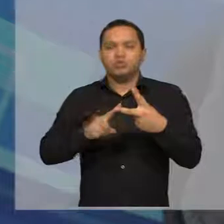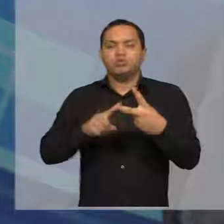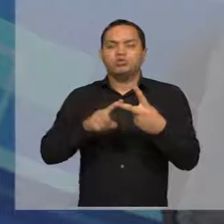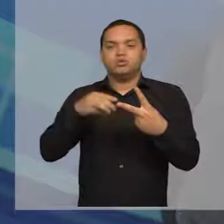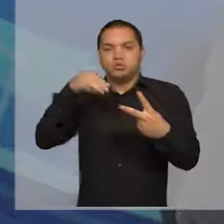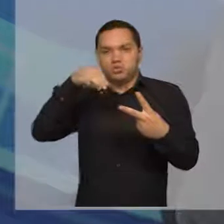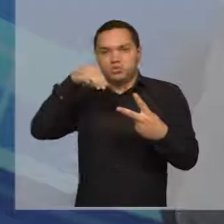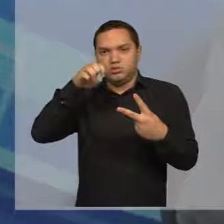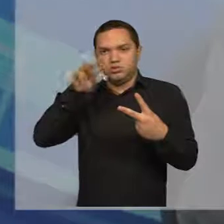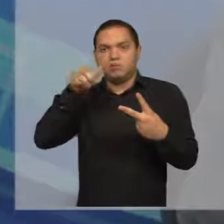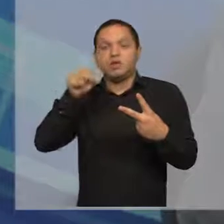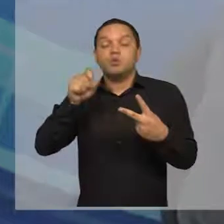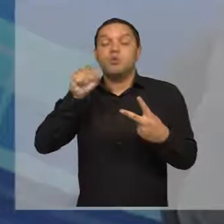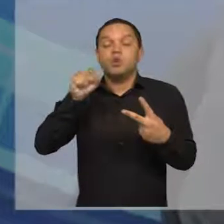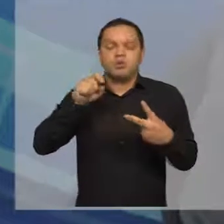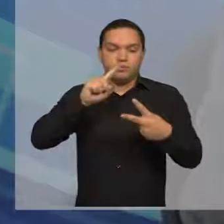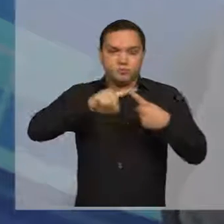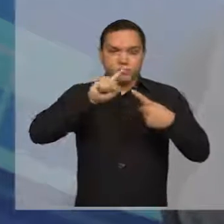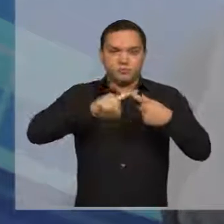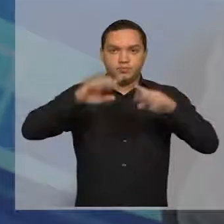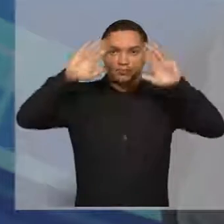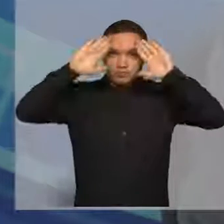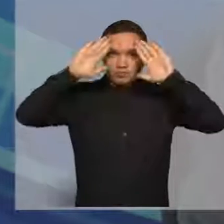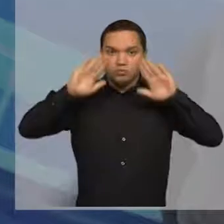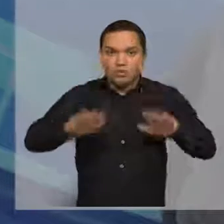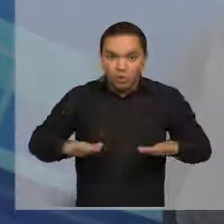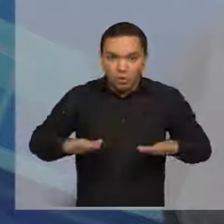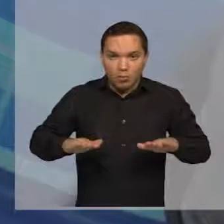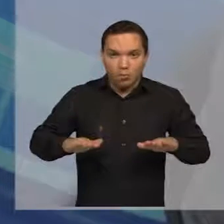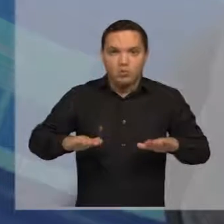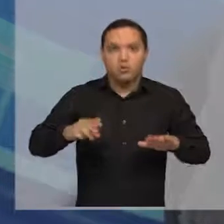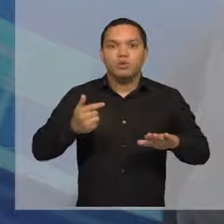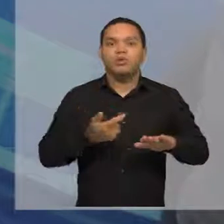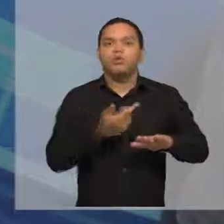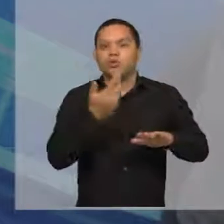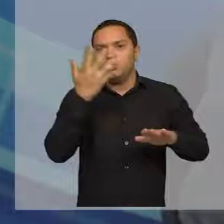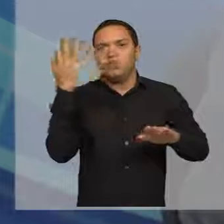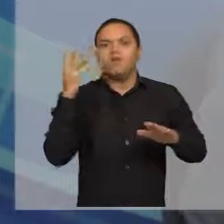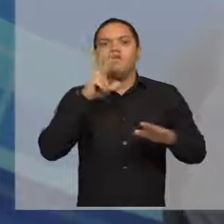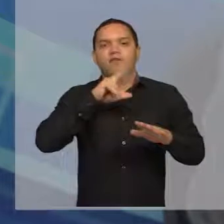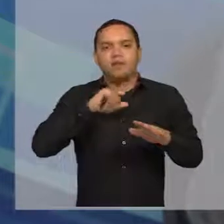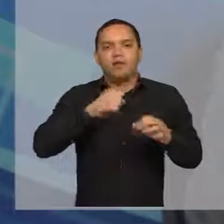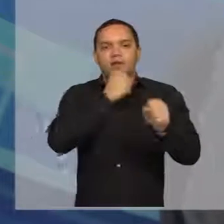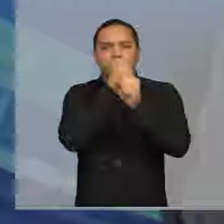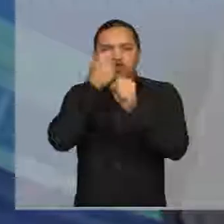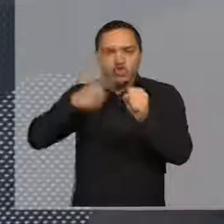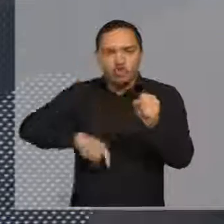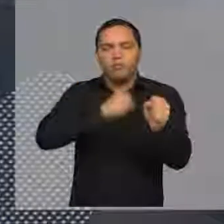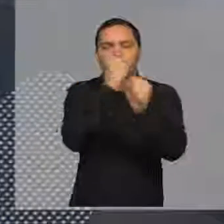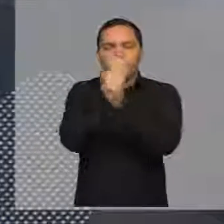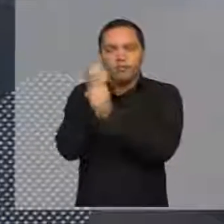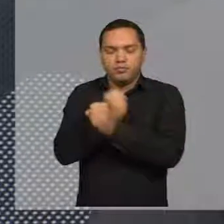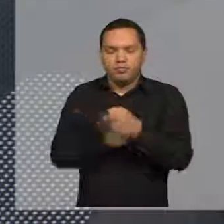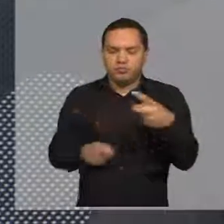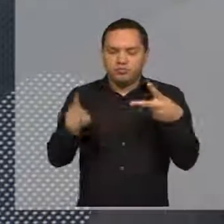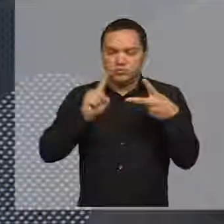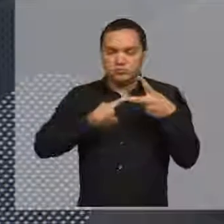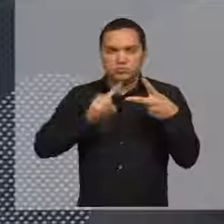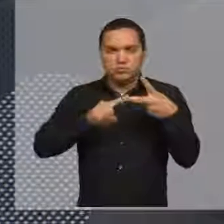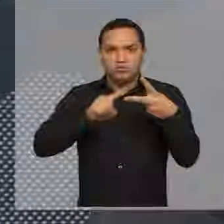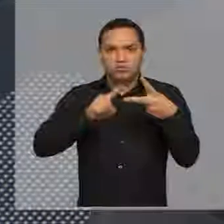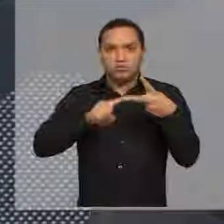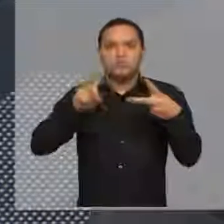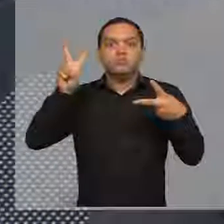né? A gente tem a questão dos aeroportos, né? Onde são dito que tantos aeroportos serão reformados, e uma outra